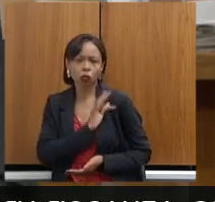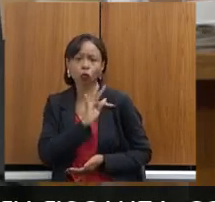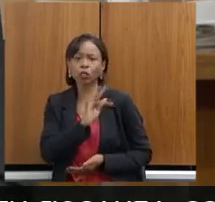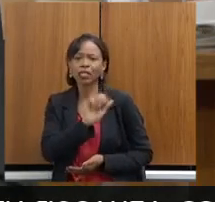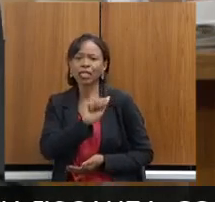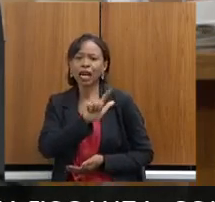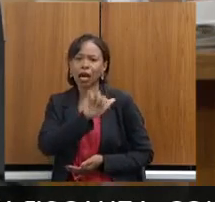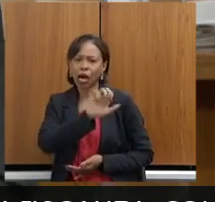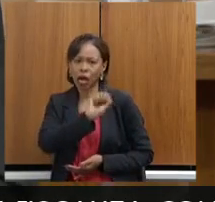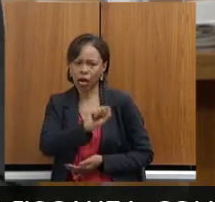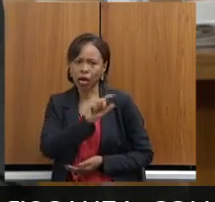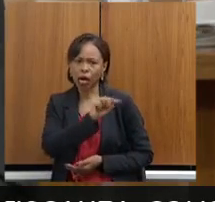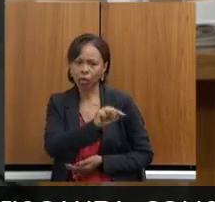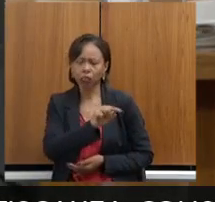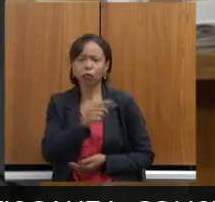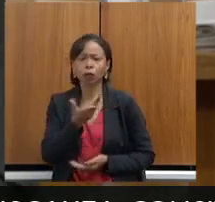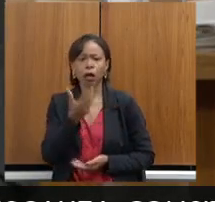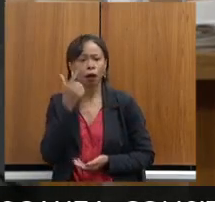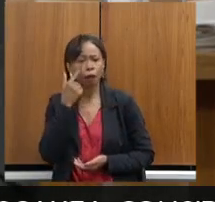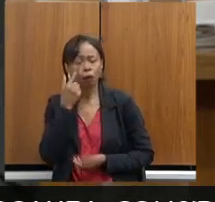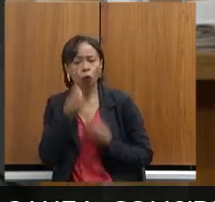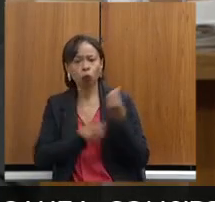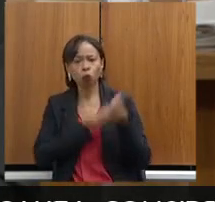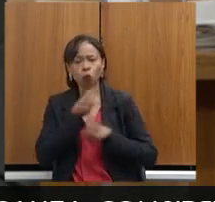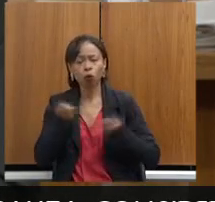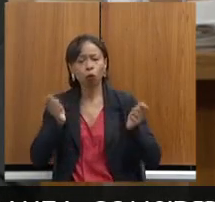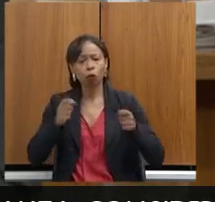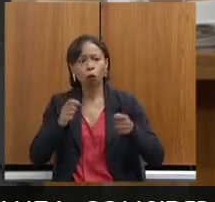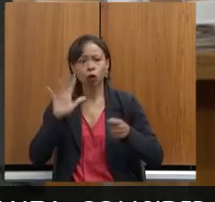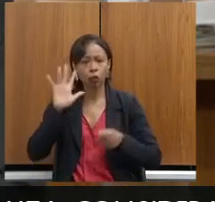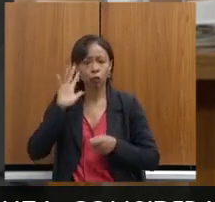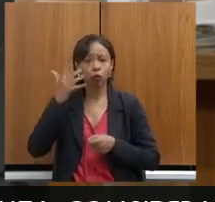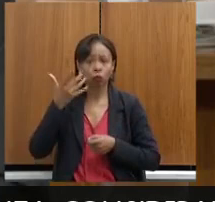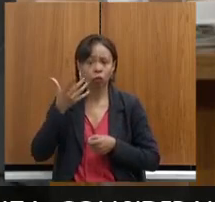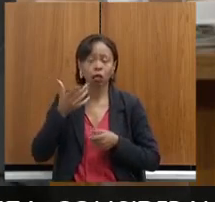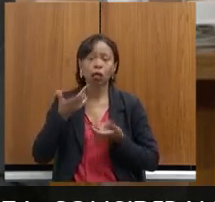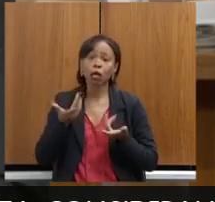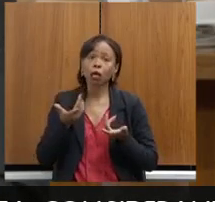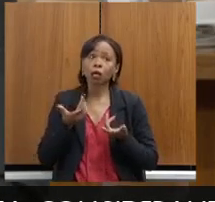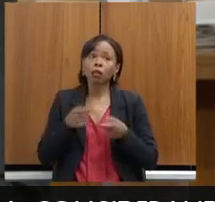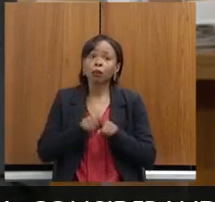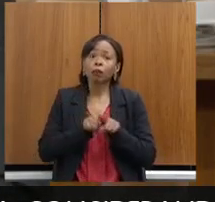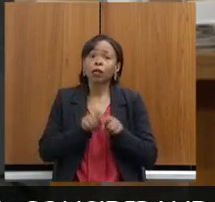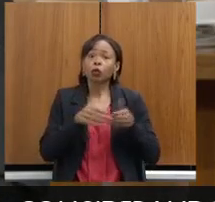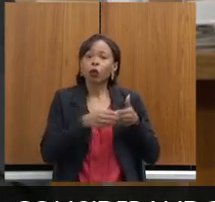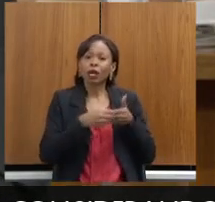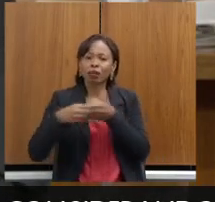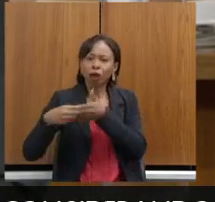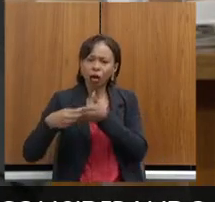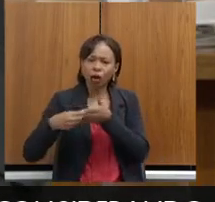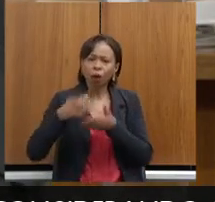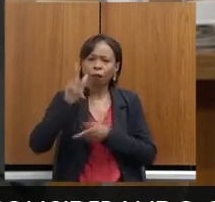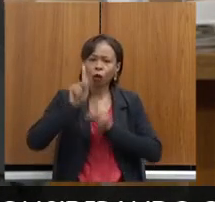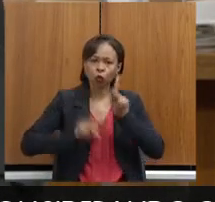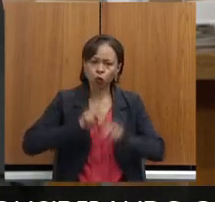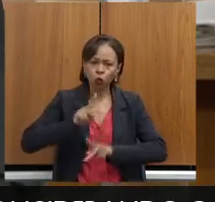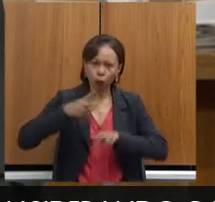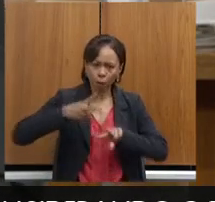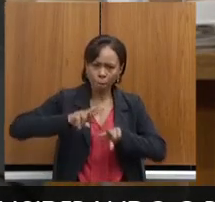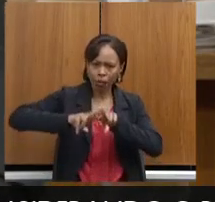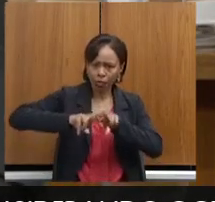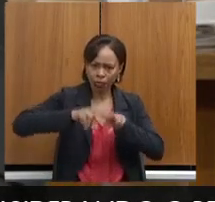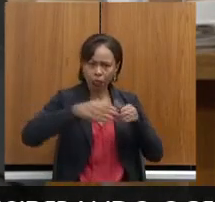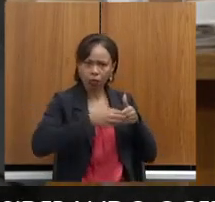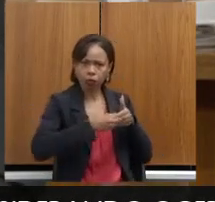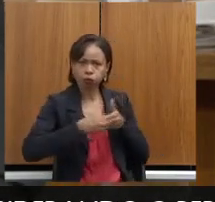Como poderíamos viabilizar é sobre condução de presos é portante aqui destacar